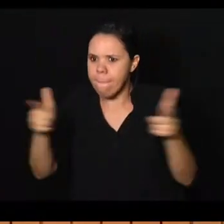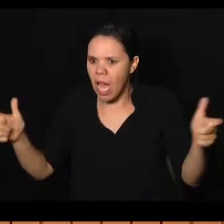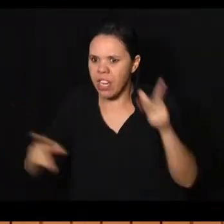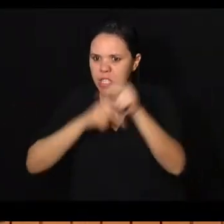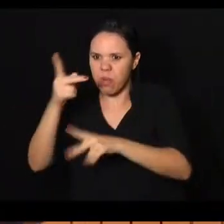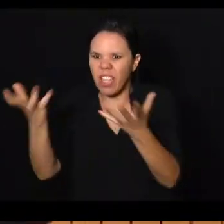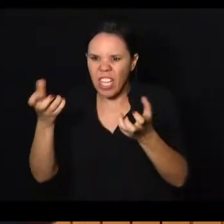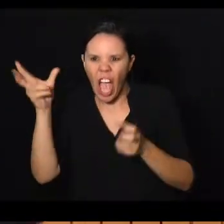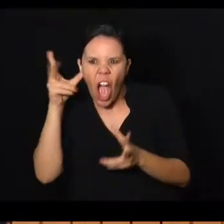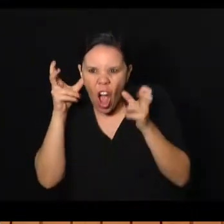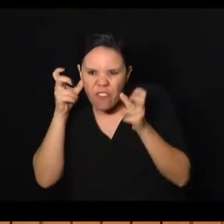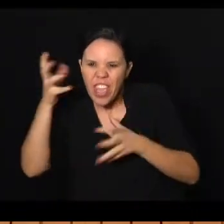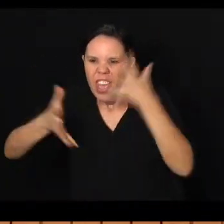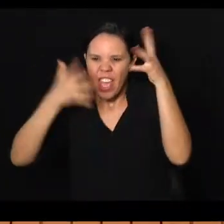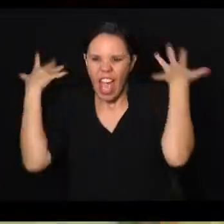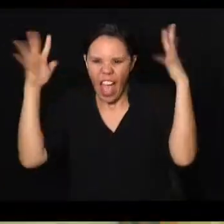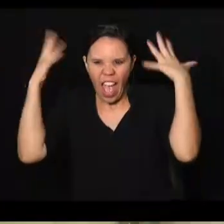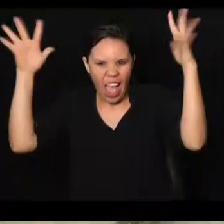ministra.